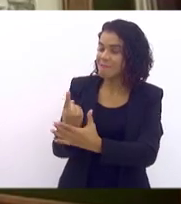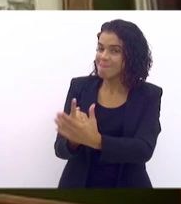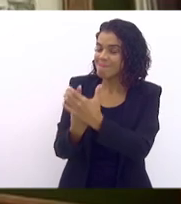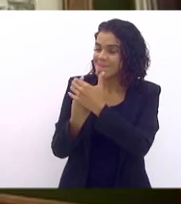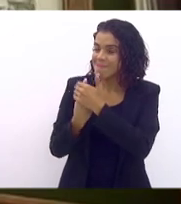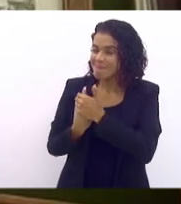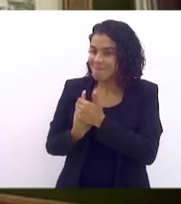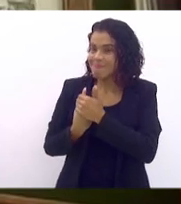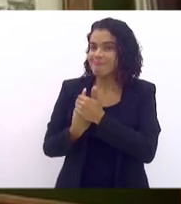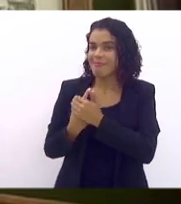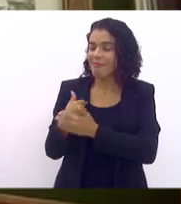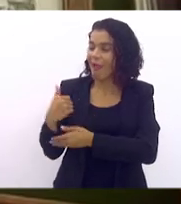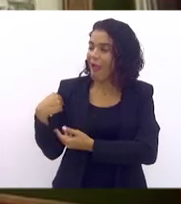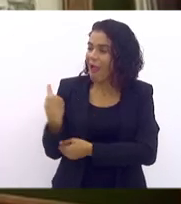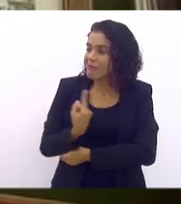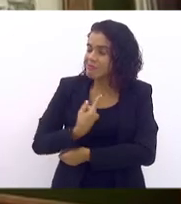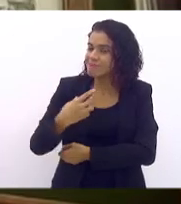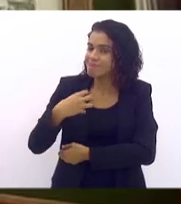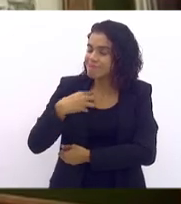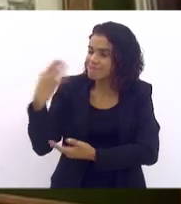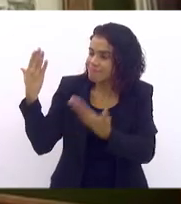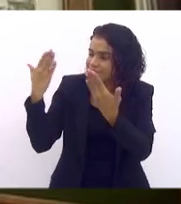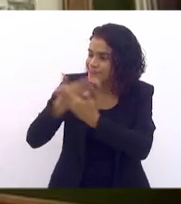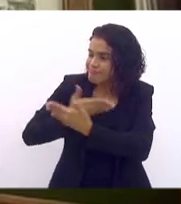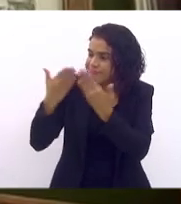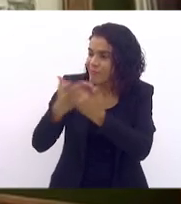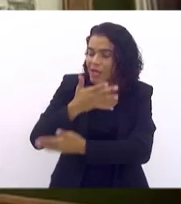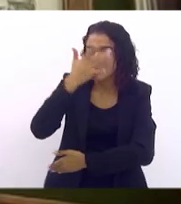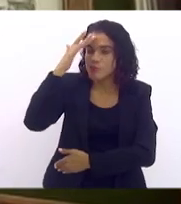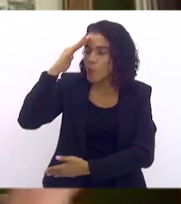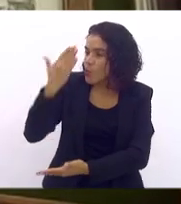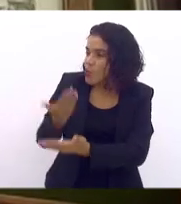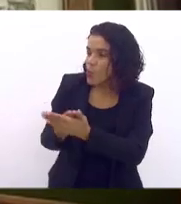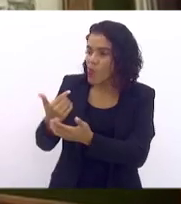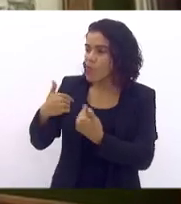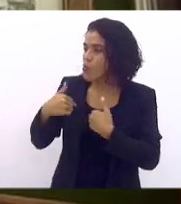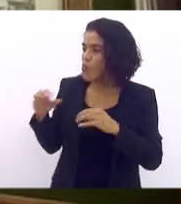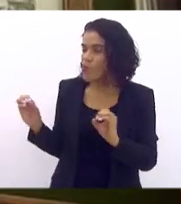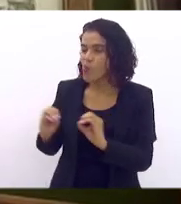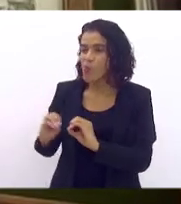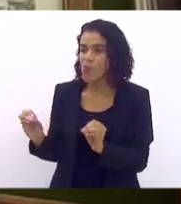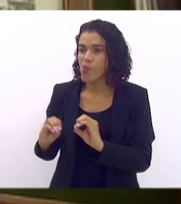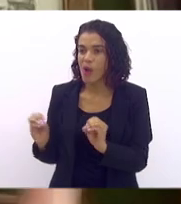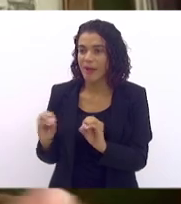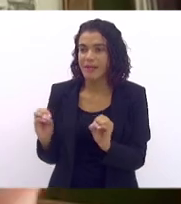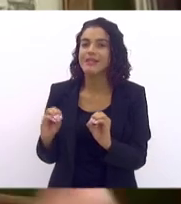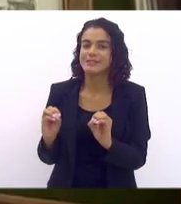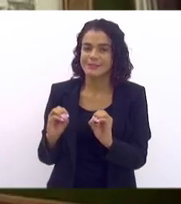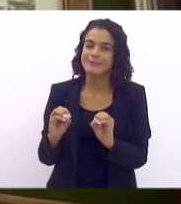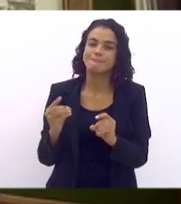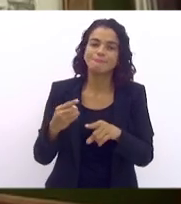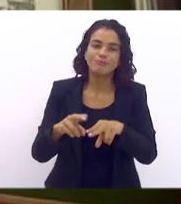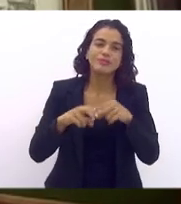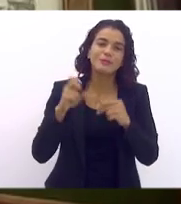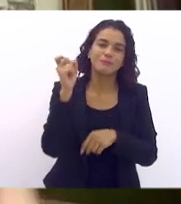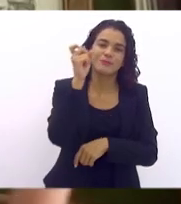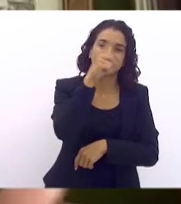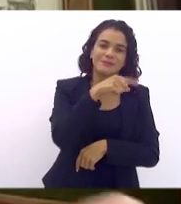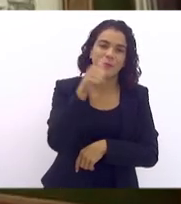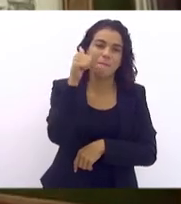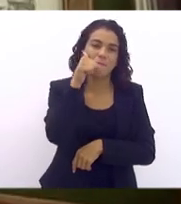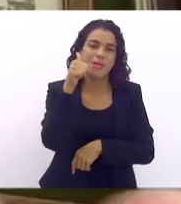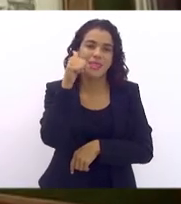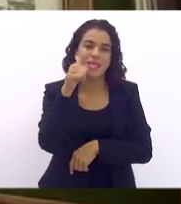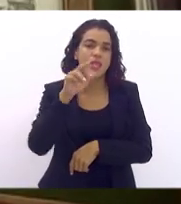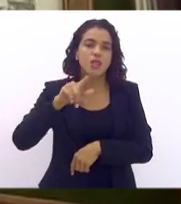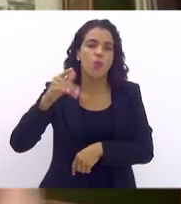ficamos muito tempo invisibilizadas, ninguém acreditava no que nós estávamos passando. É muito difícil para uma menina